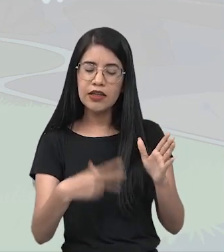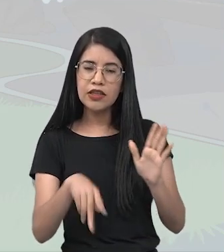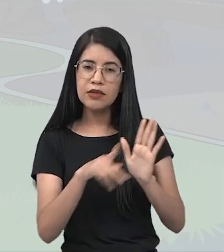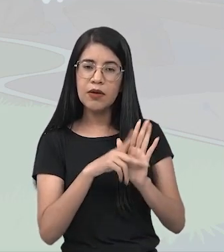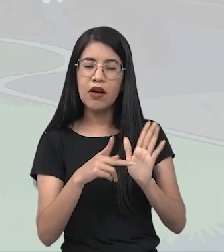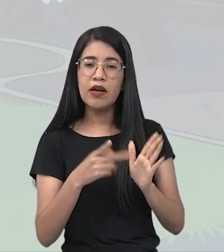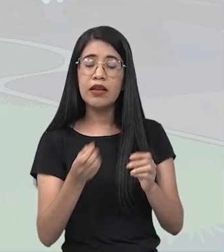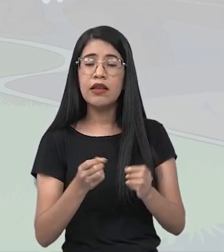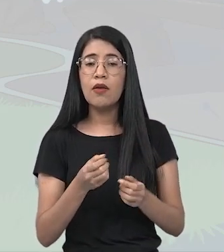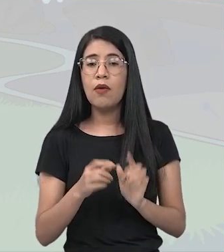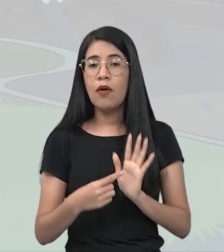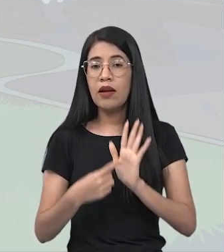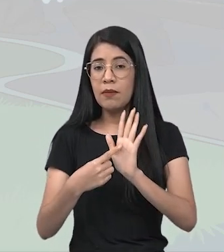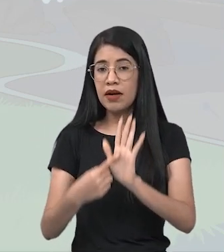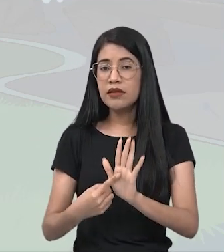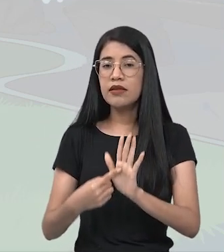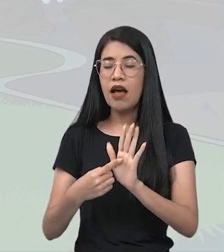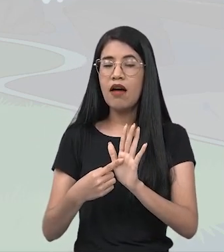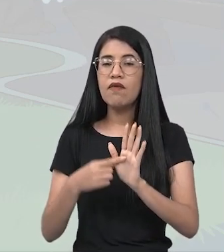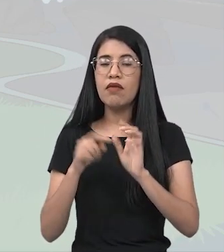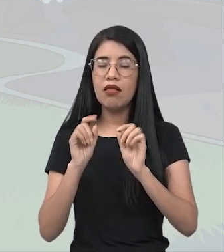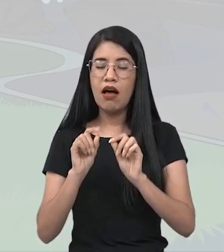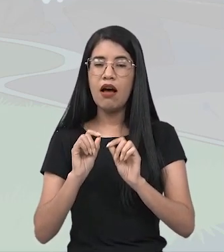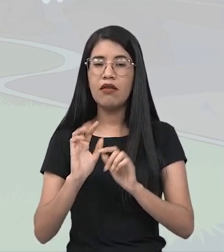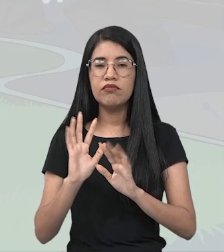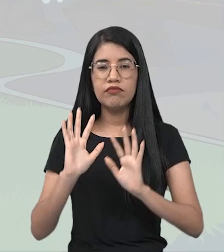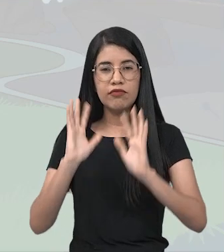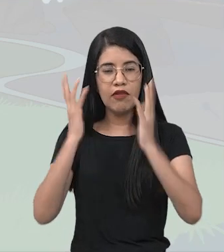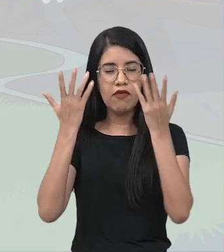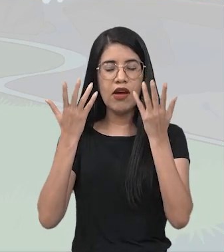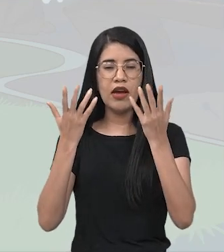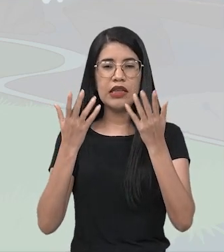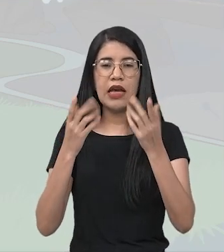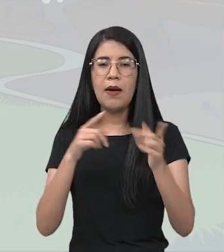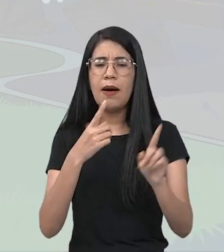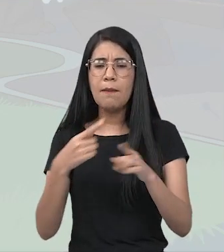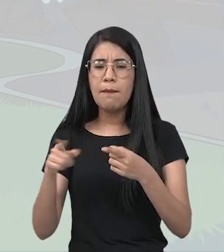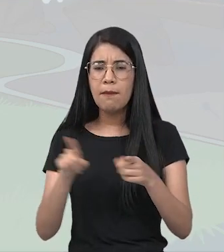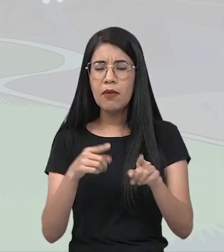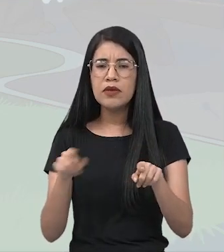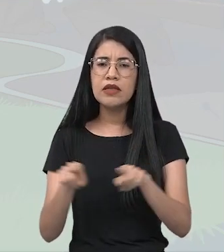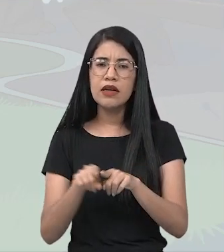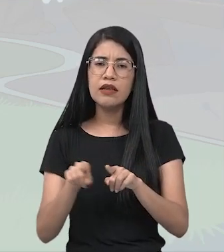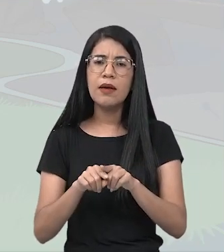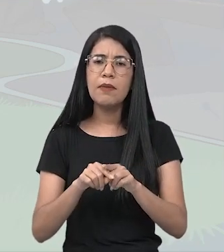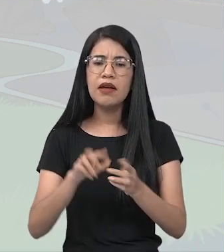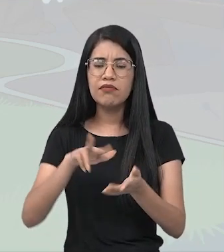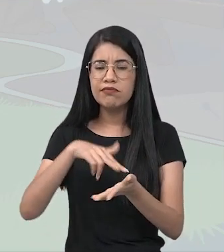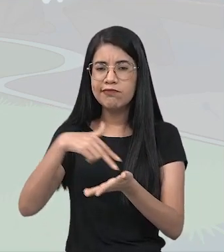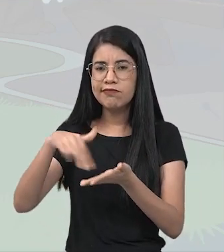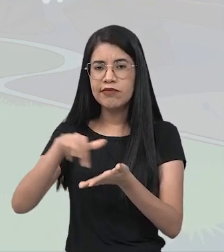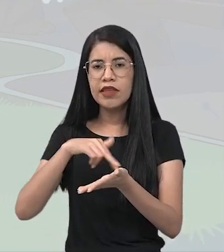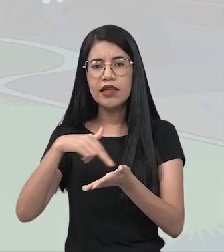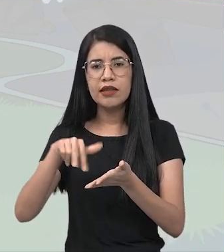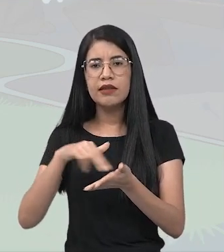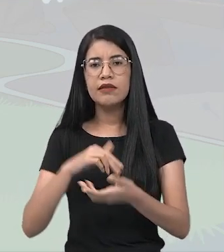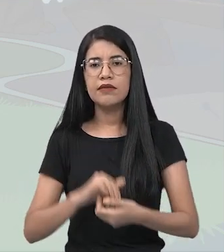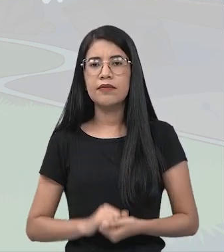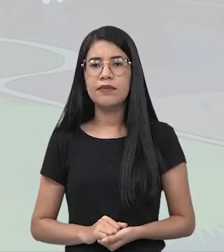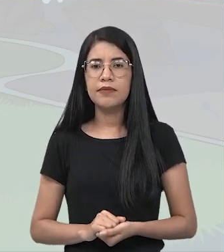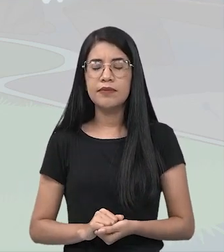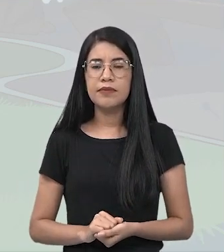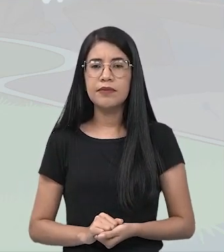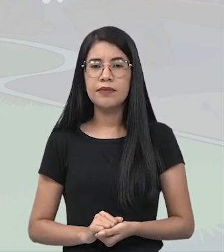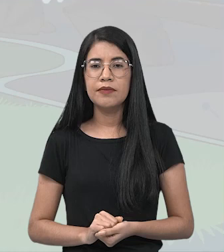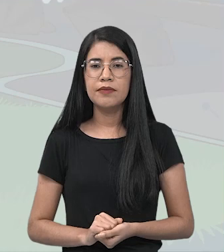tinha os seus espetáculos, quando ele tinha os seus shows, era muita música e performance com dança dele também.